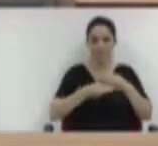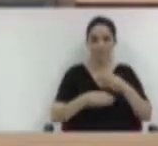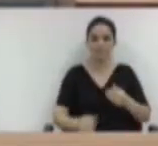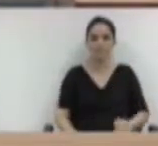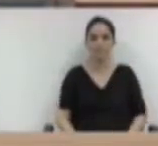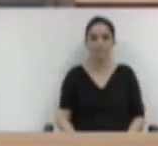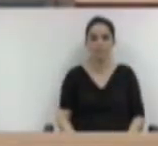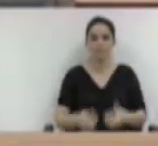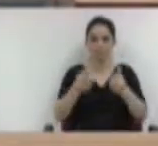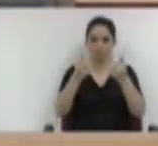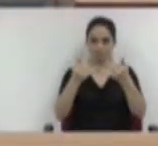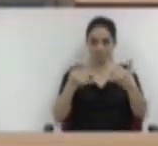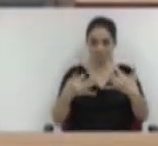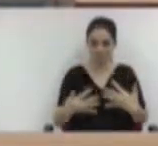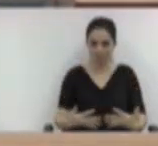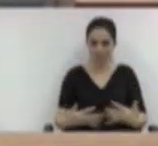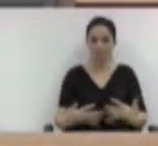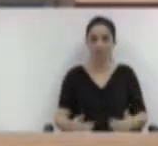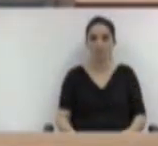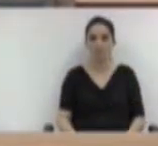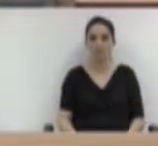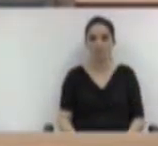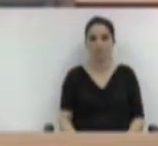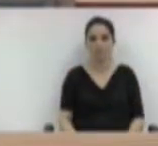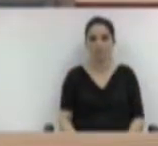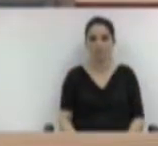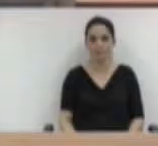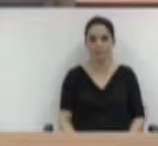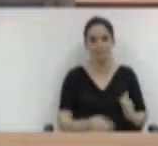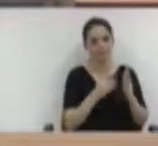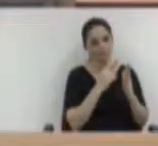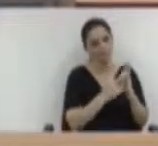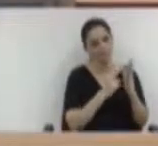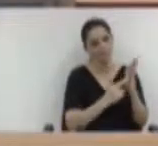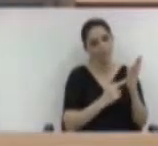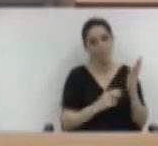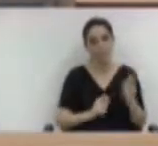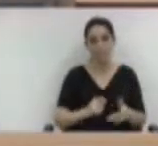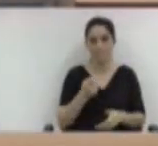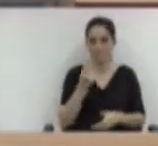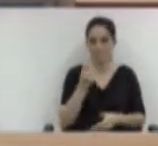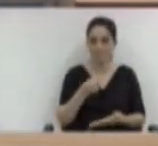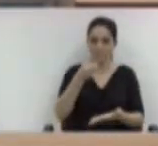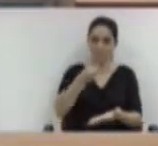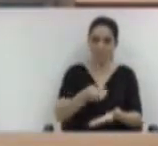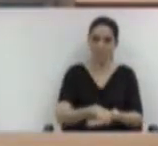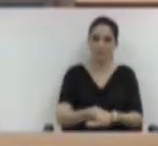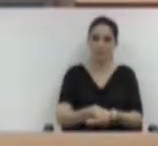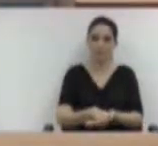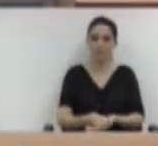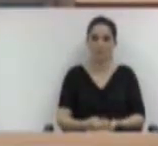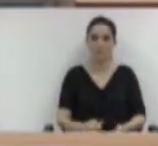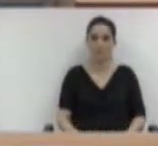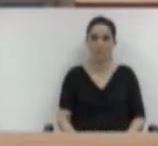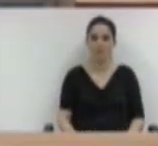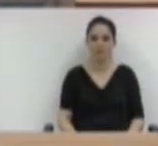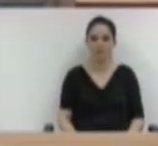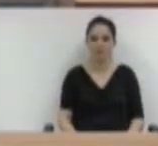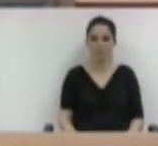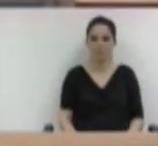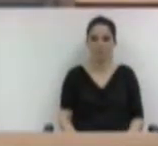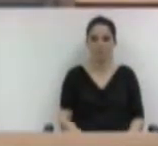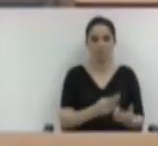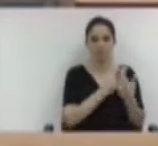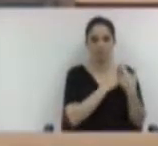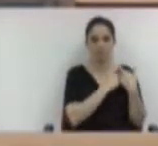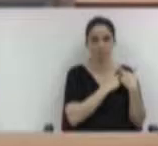a seguinte redação, numerando-a bem como renumerando os demais. Autor,